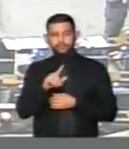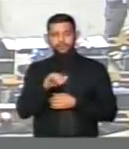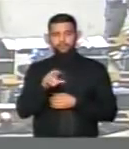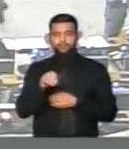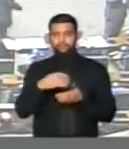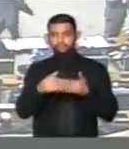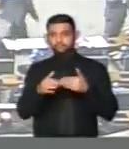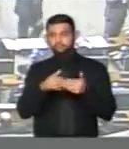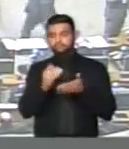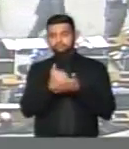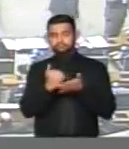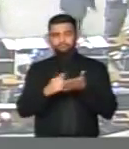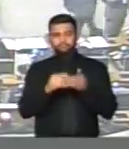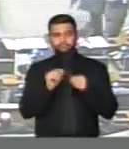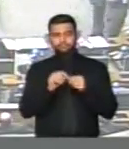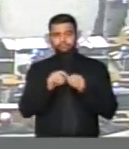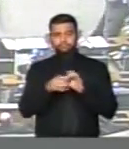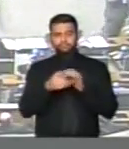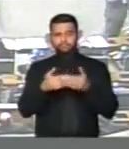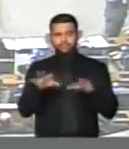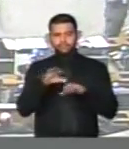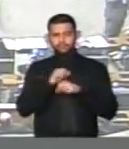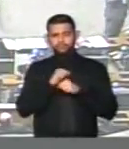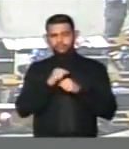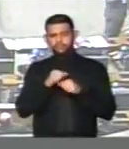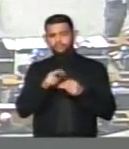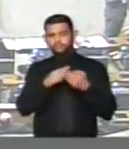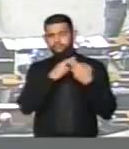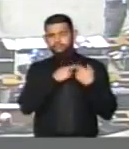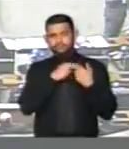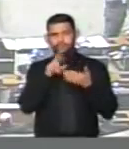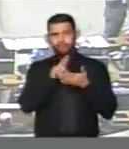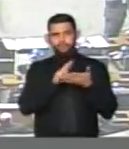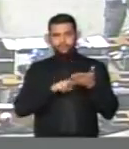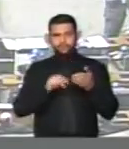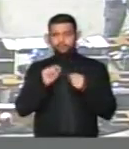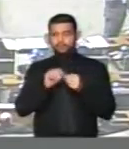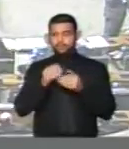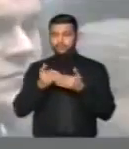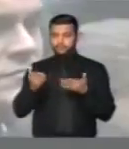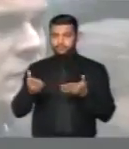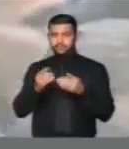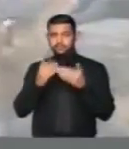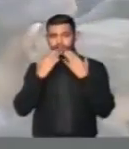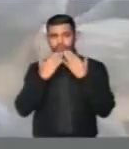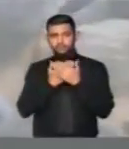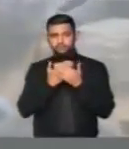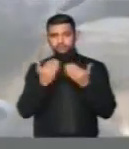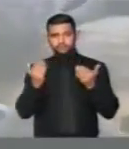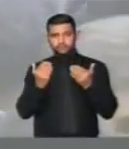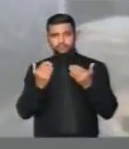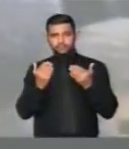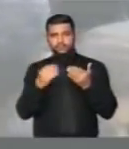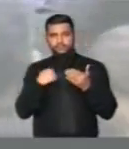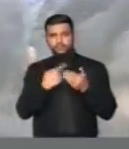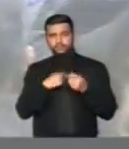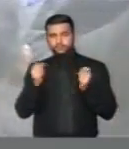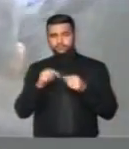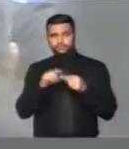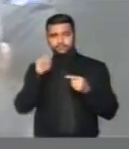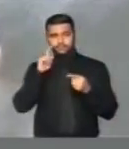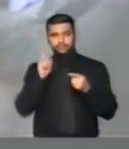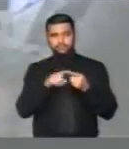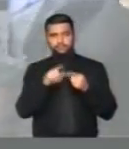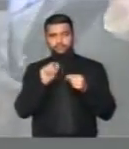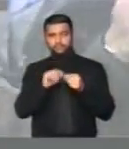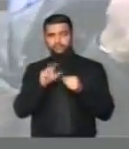Tartarugas têm que ter hombridade para assumir a autoria. O relator fez isso, se expôs. A gente pode discordar,